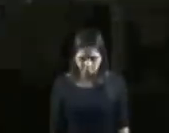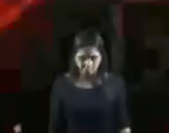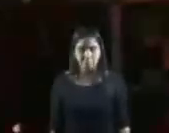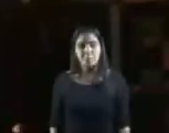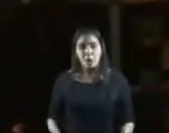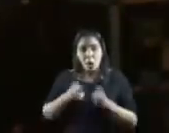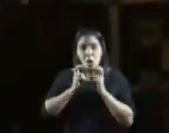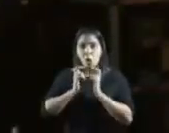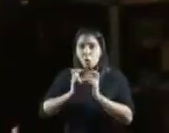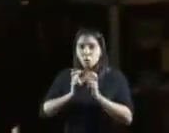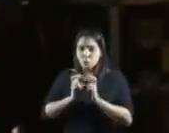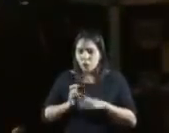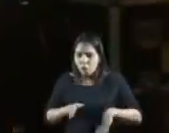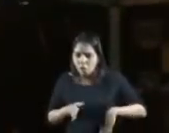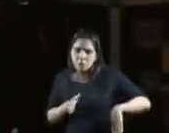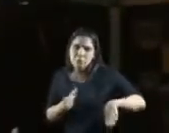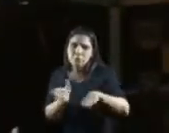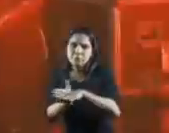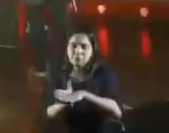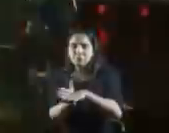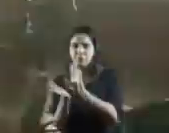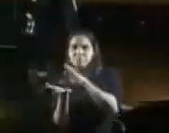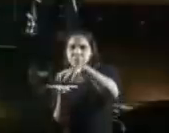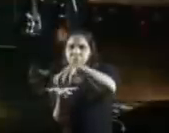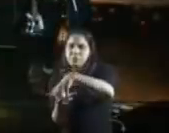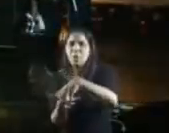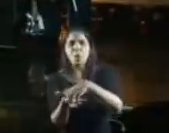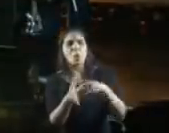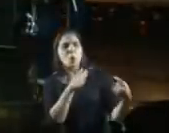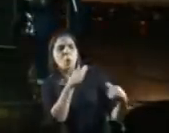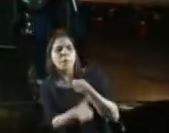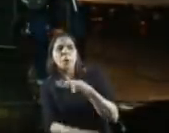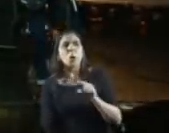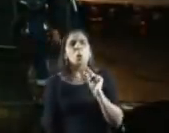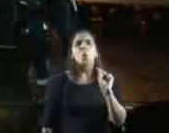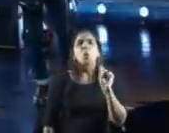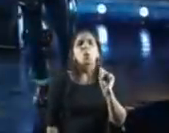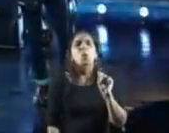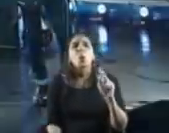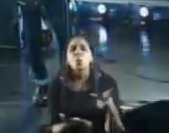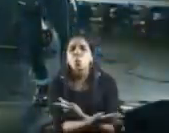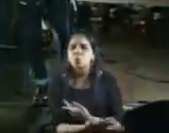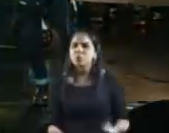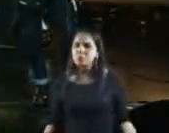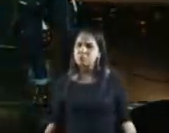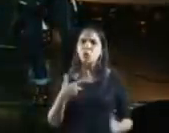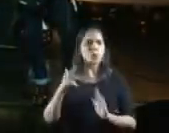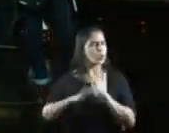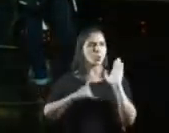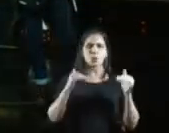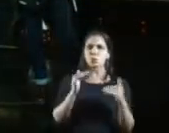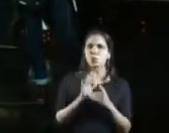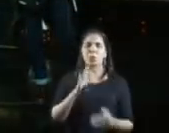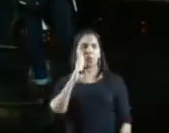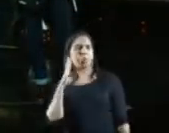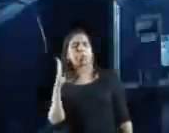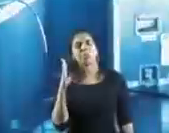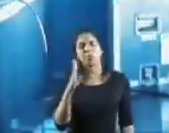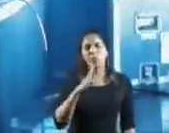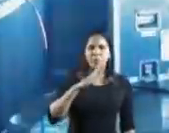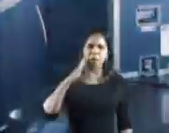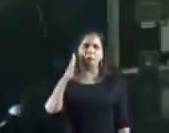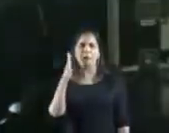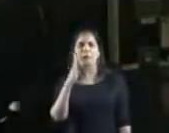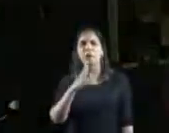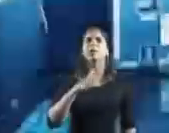O trem chegou na capital, perguntaram o que que tem. Todo mundo passando